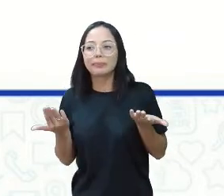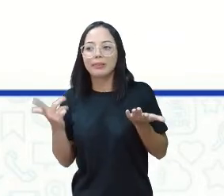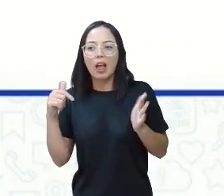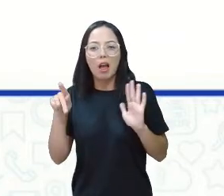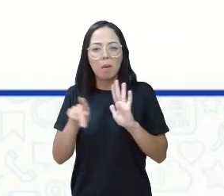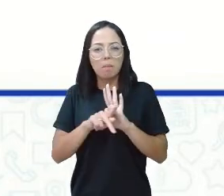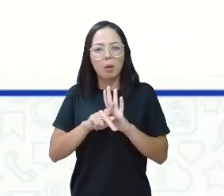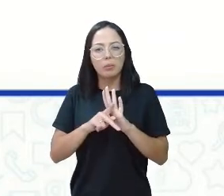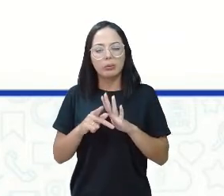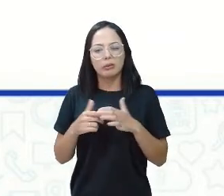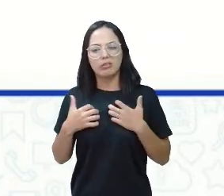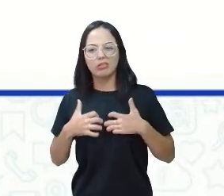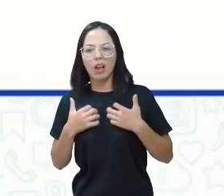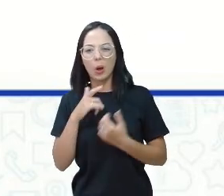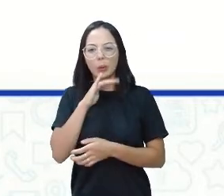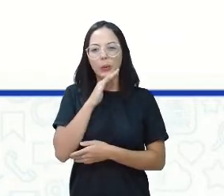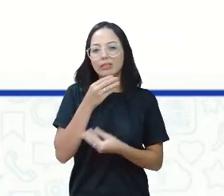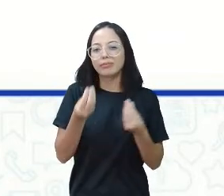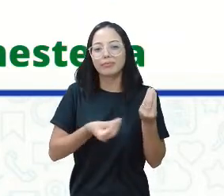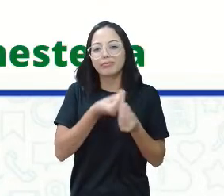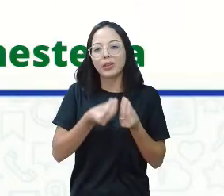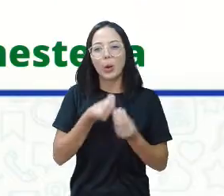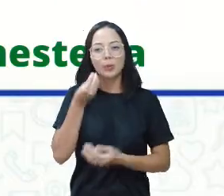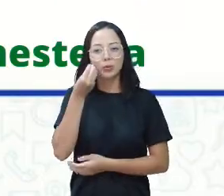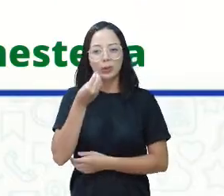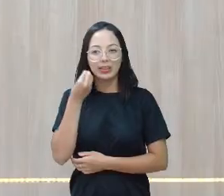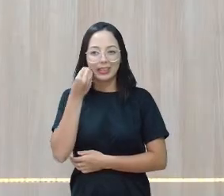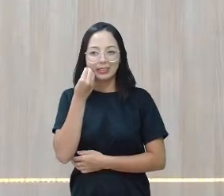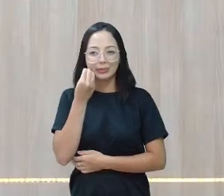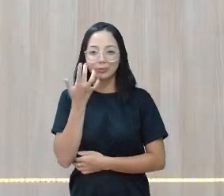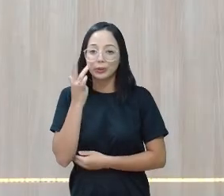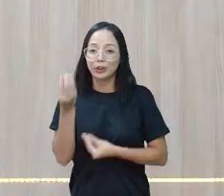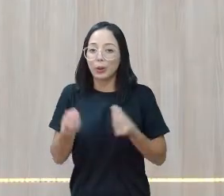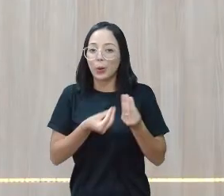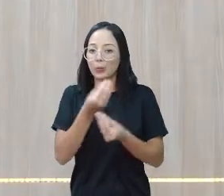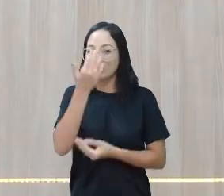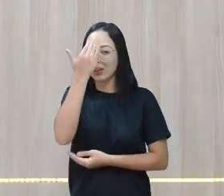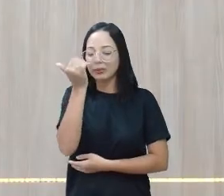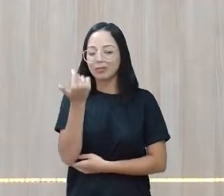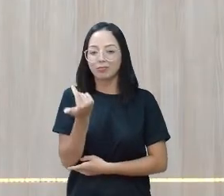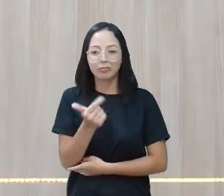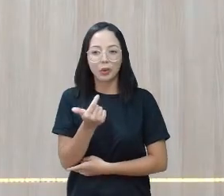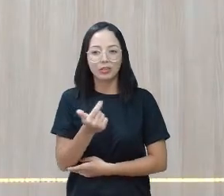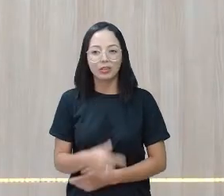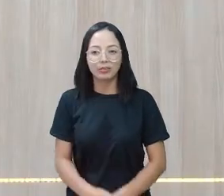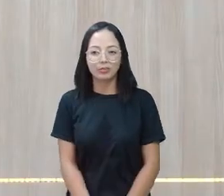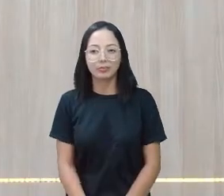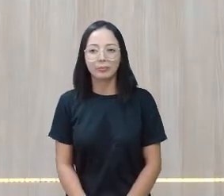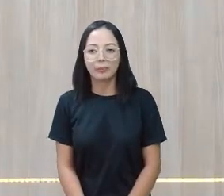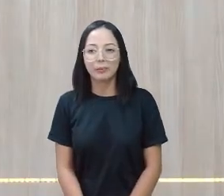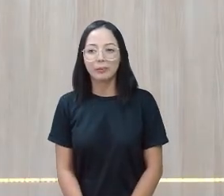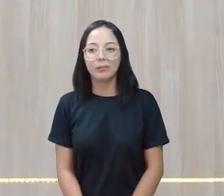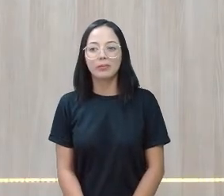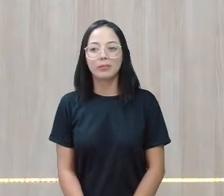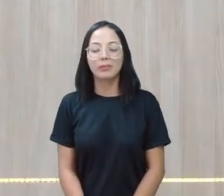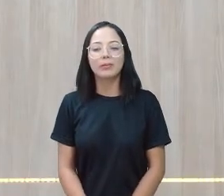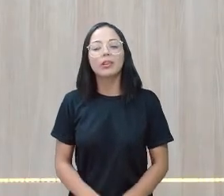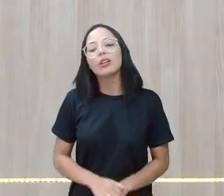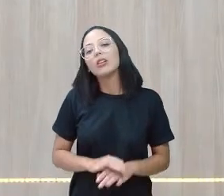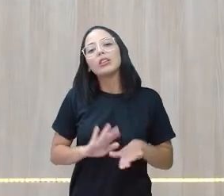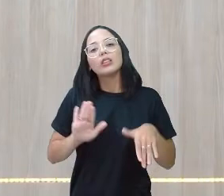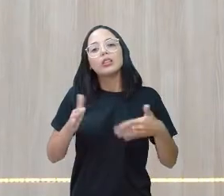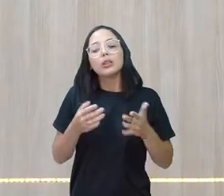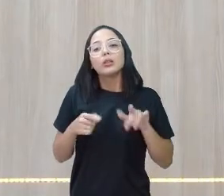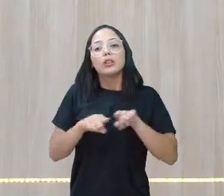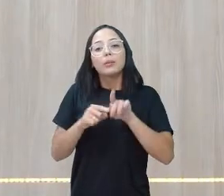é incômodo? Como será essa experiência? Não tem como a gente saber, né? E aí, eu trouxe